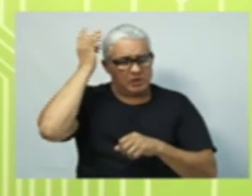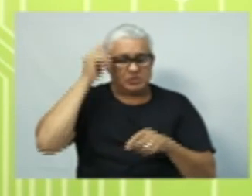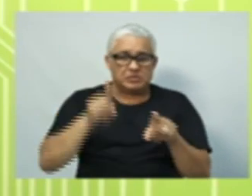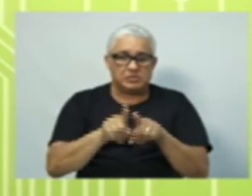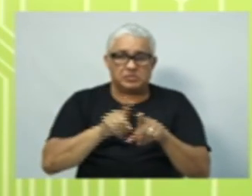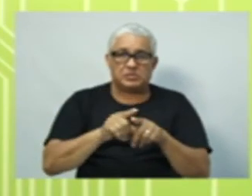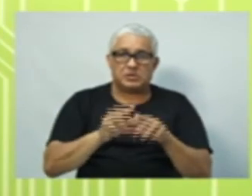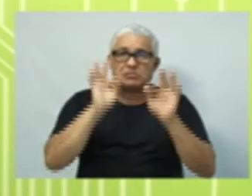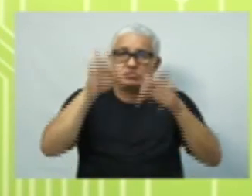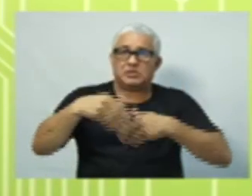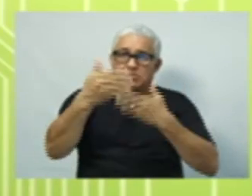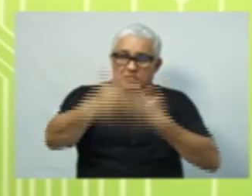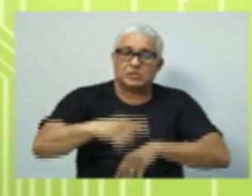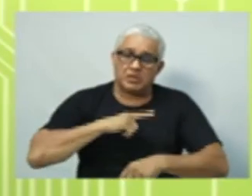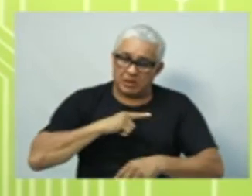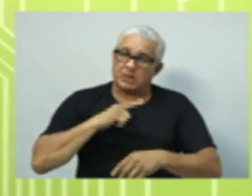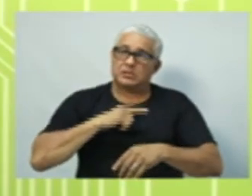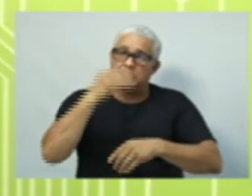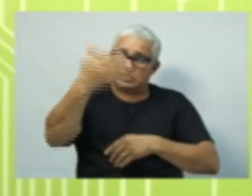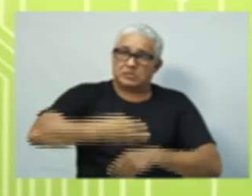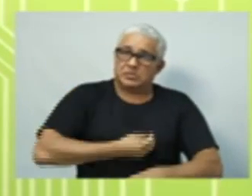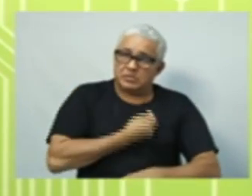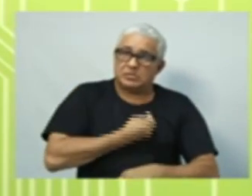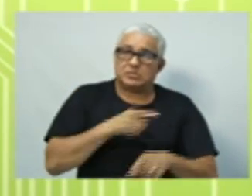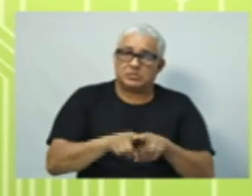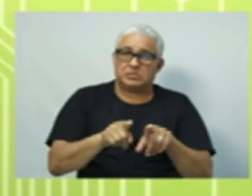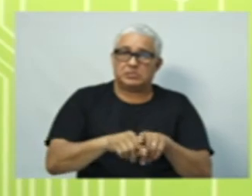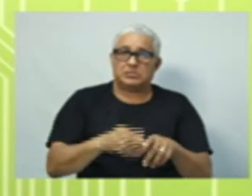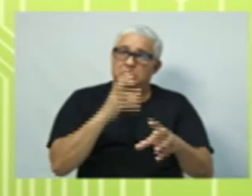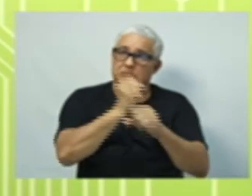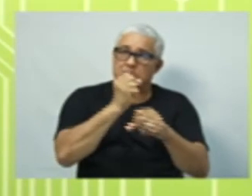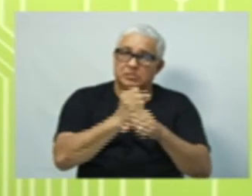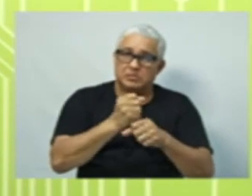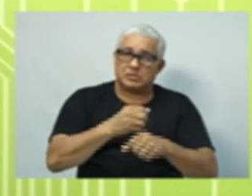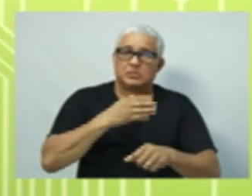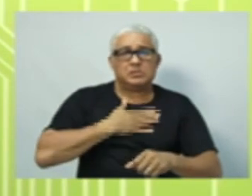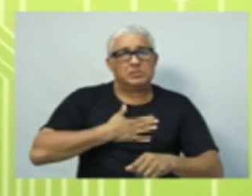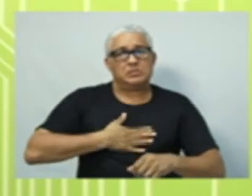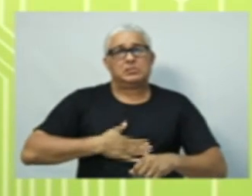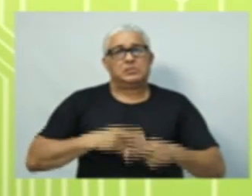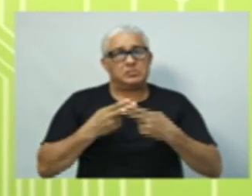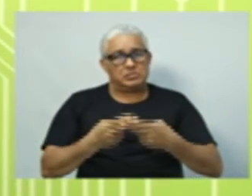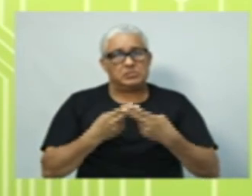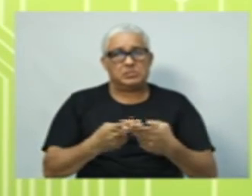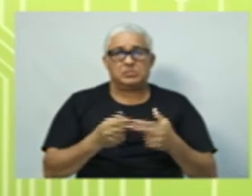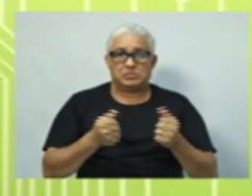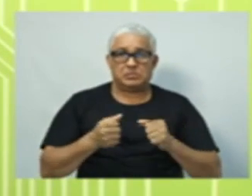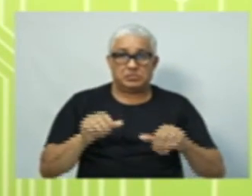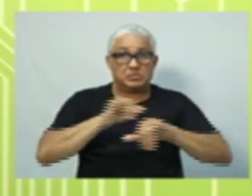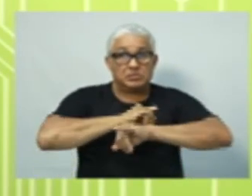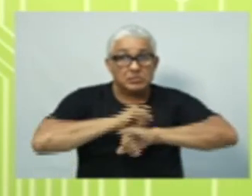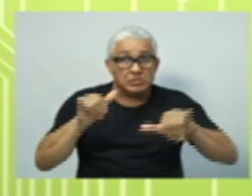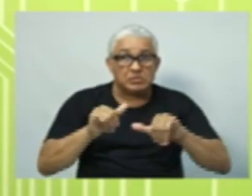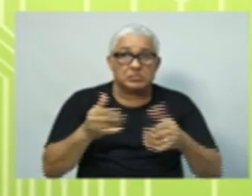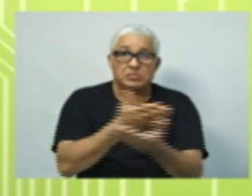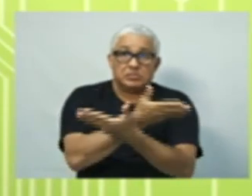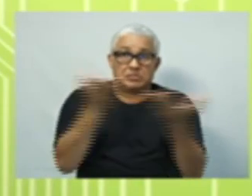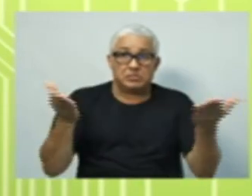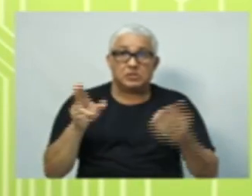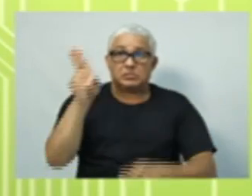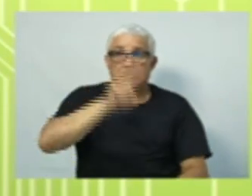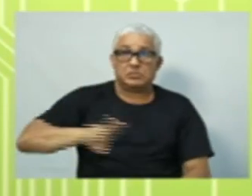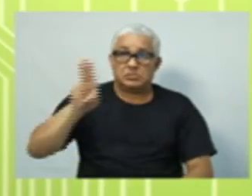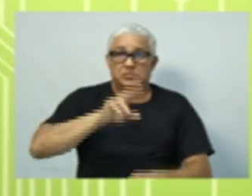prova é só olhar o que está sendo pedido e lá nas formas de calcular com toda a paciência do mundo o que eu quero de vocês é que vocês utilizam